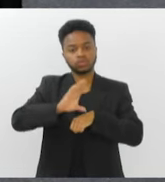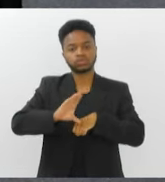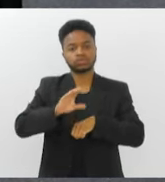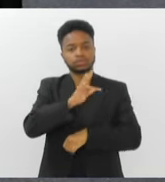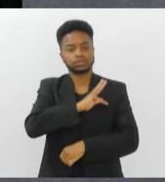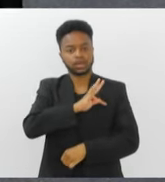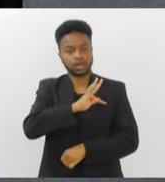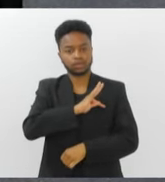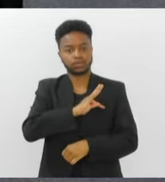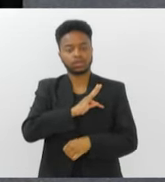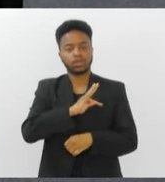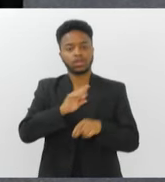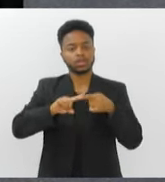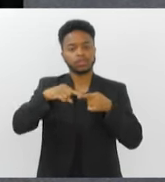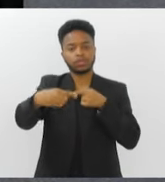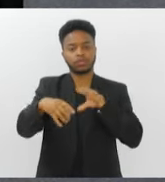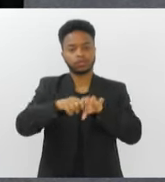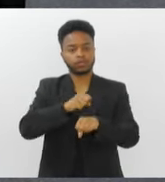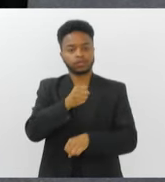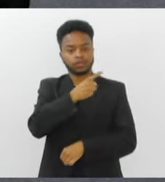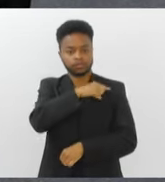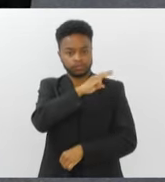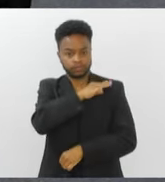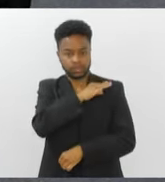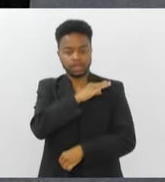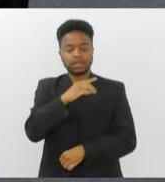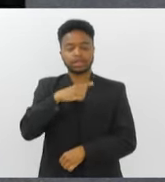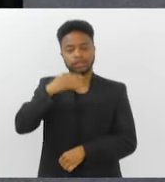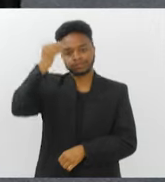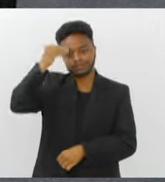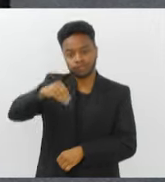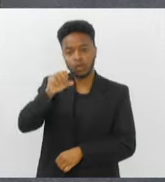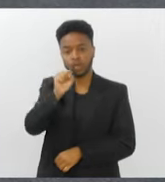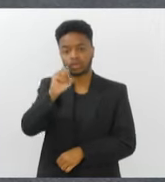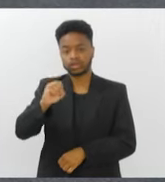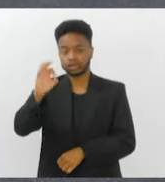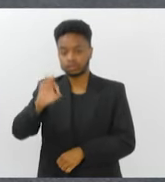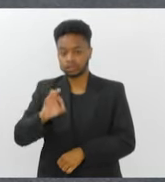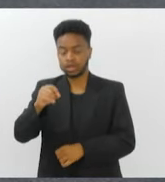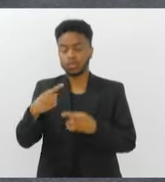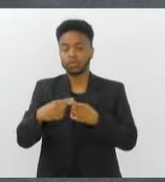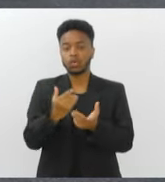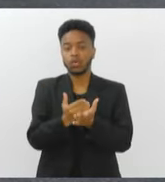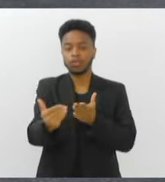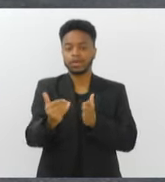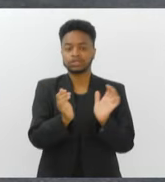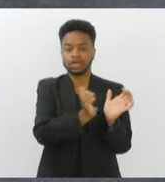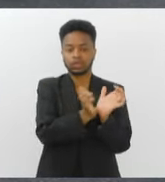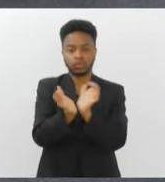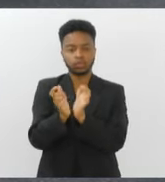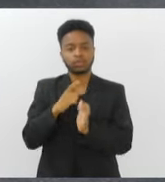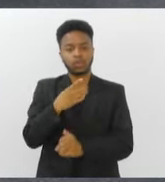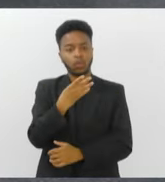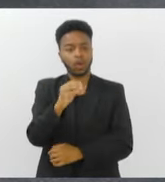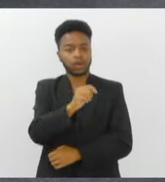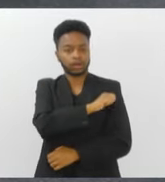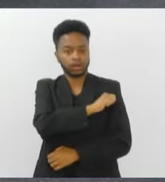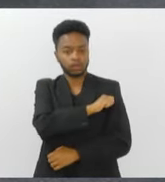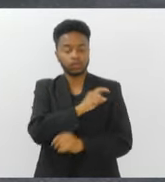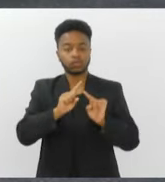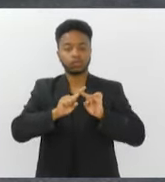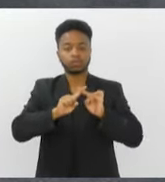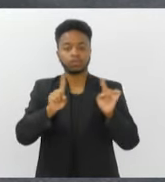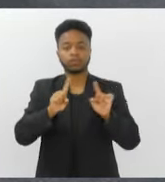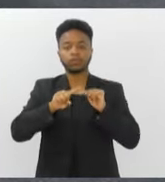evasão que muitas vezes chega a 80%. Se iniciam turmas com 40 alunos e se concluem